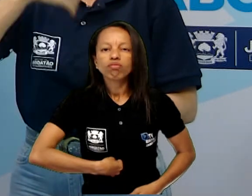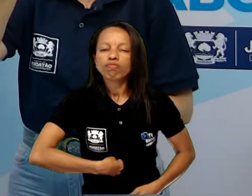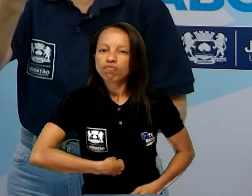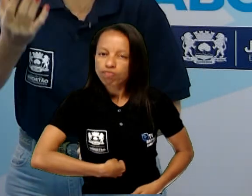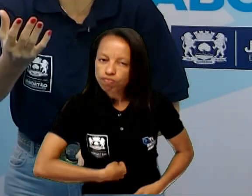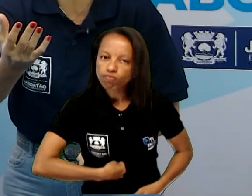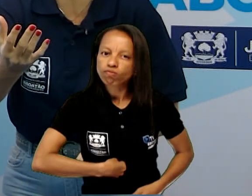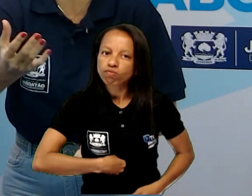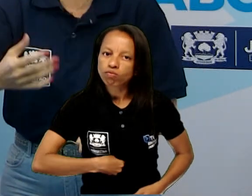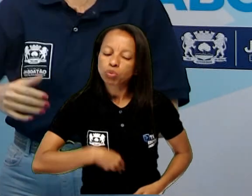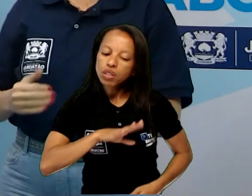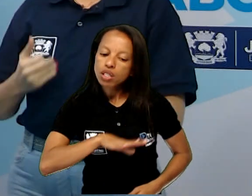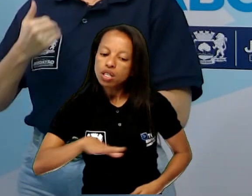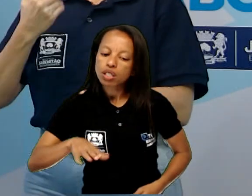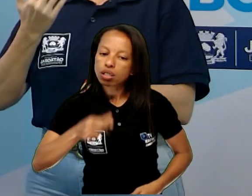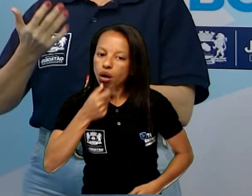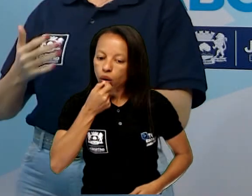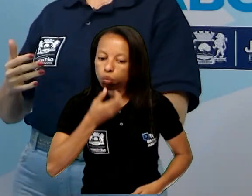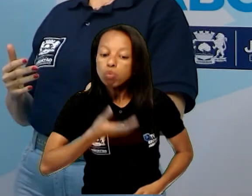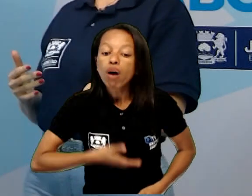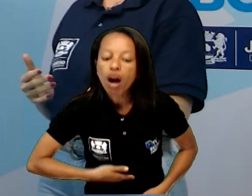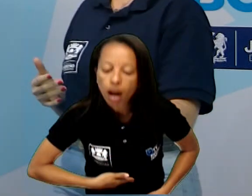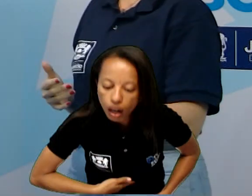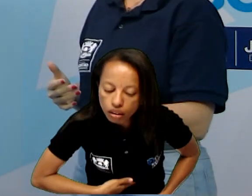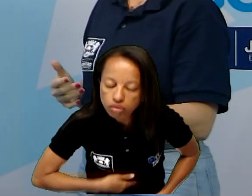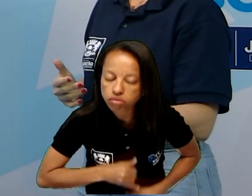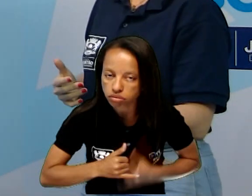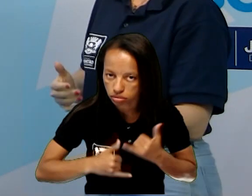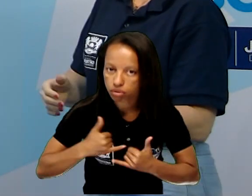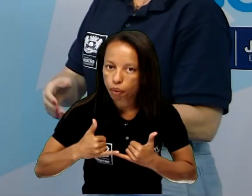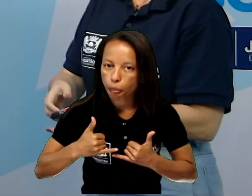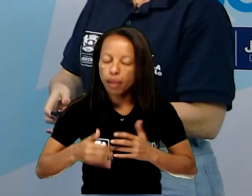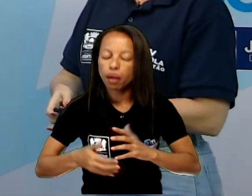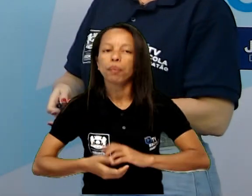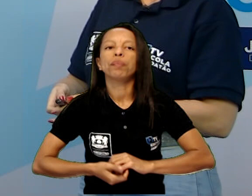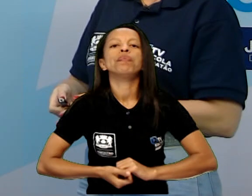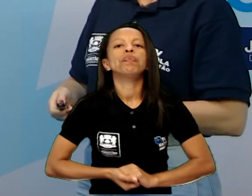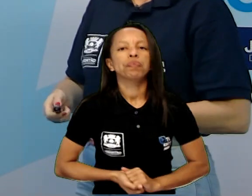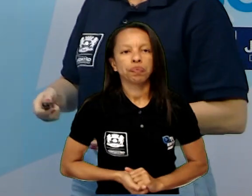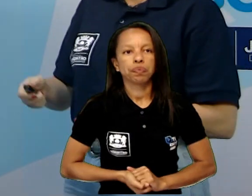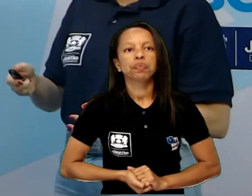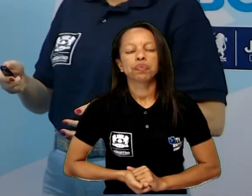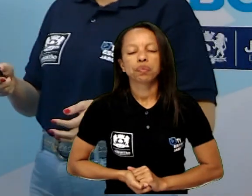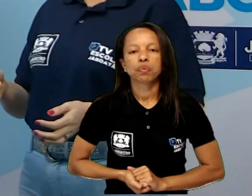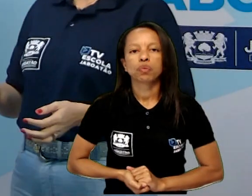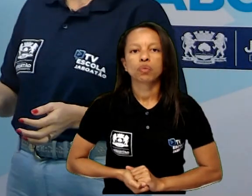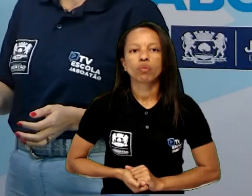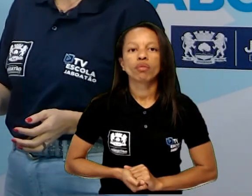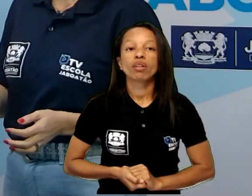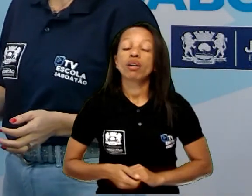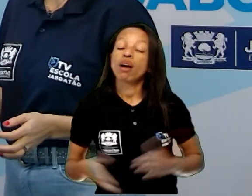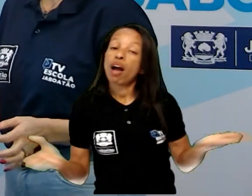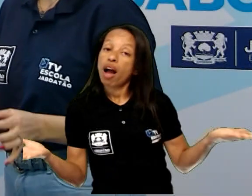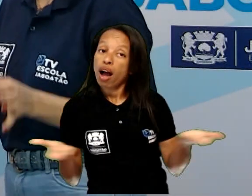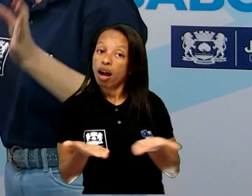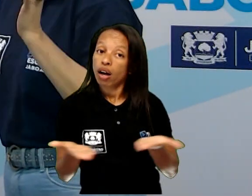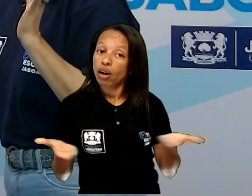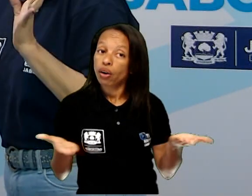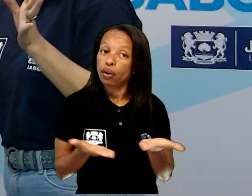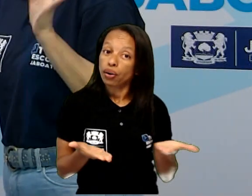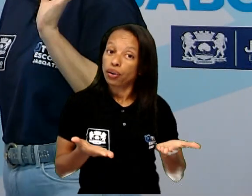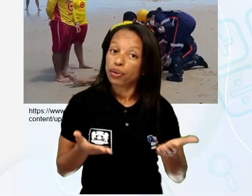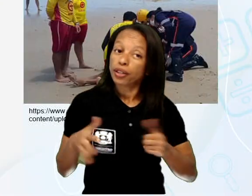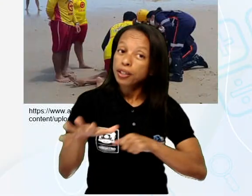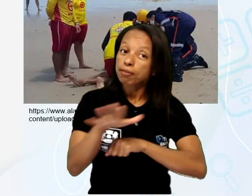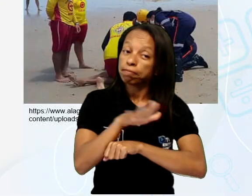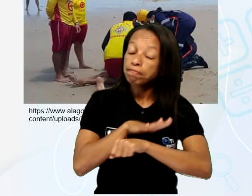que a criança possa colocar esse objeto para fora. E nós vamos falar agora